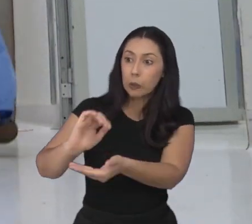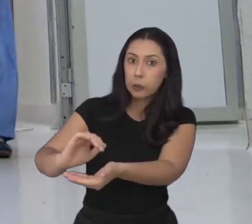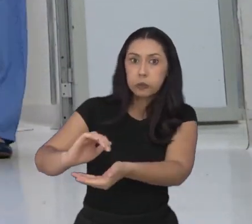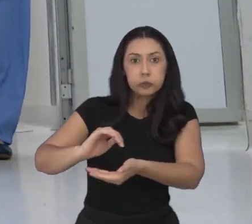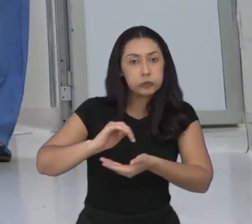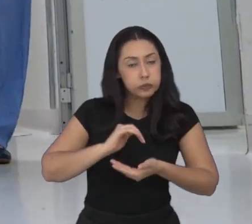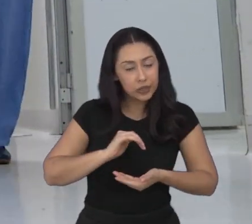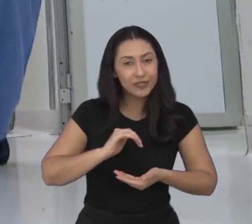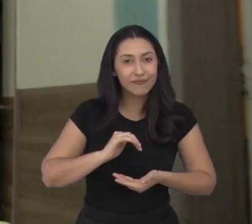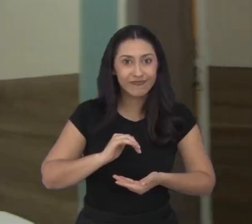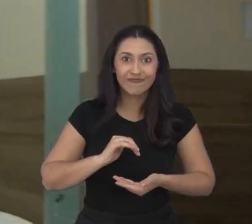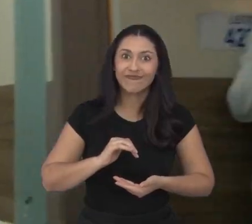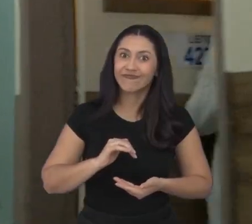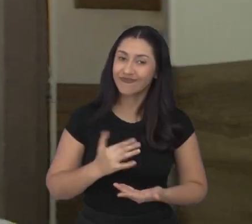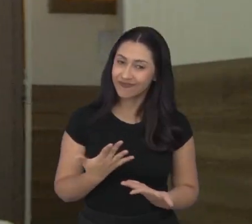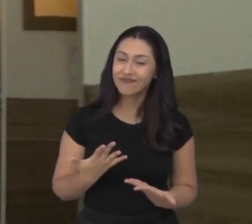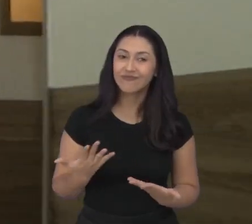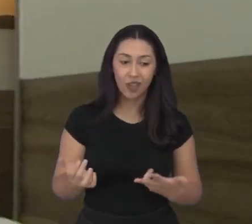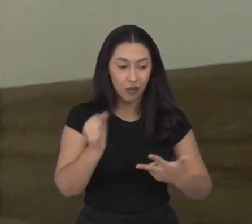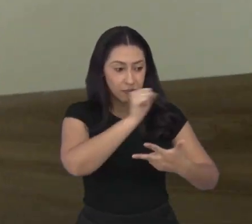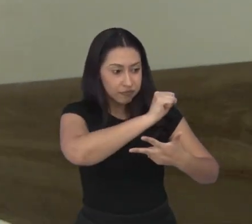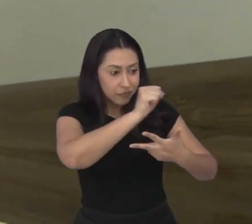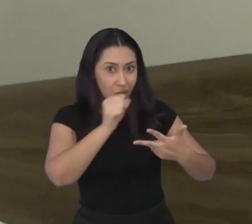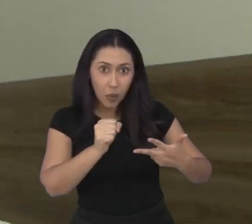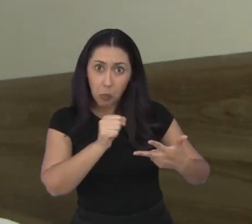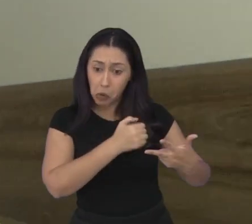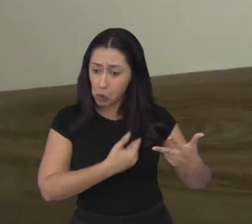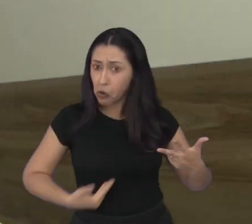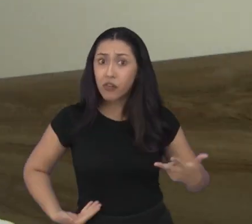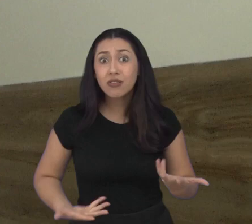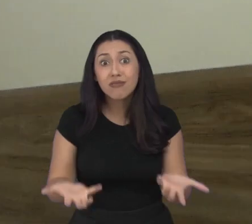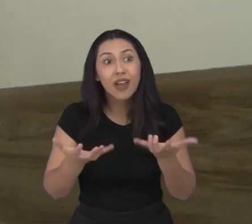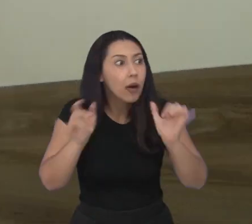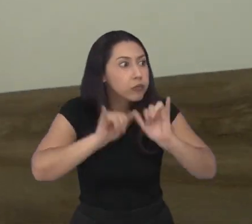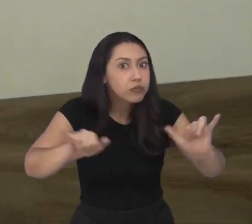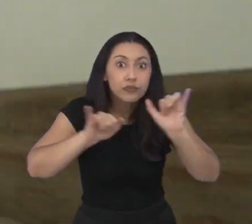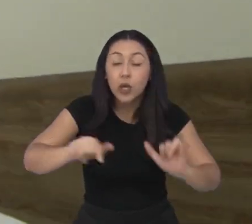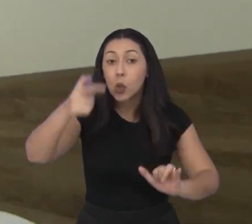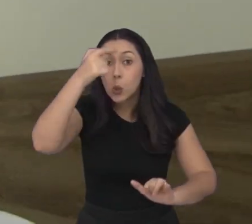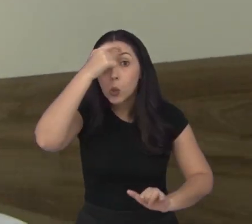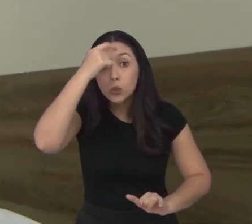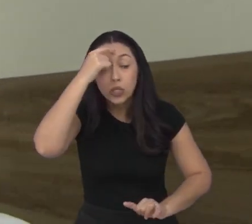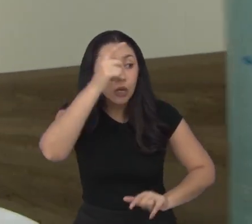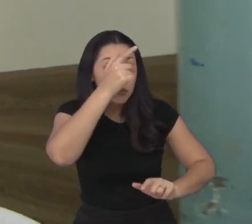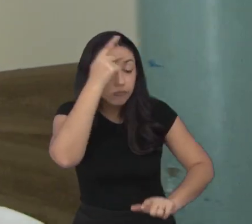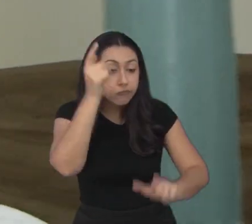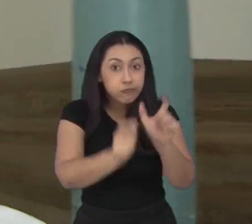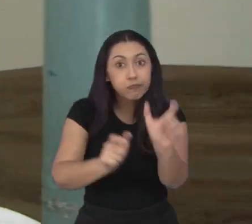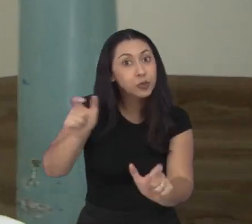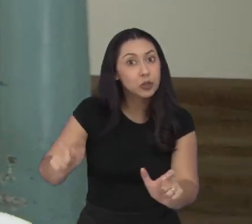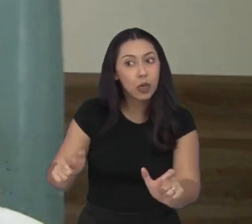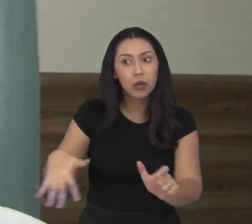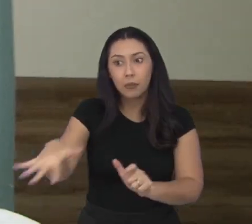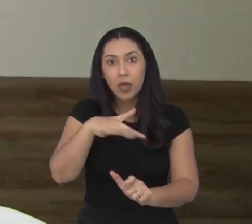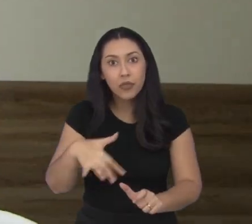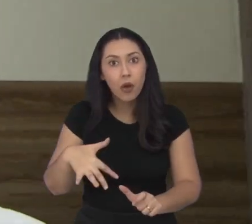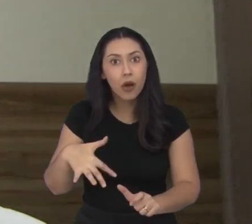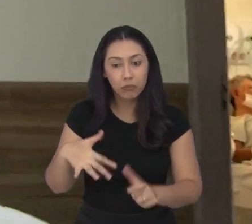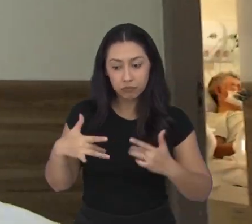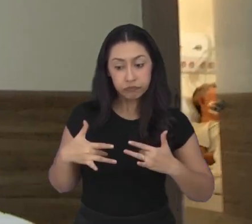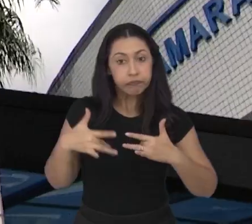de órgãos no país. E o esforço do poder público é para conscientizar a população e aumentar o número